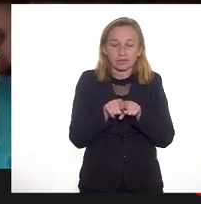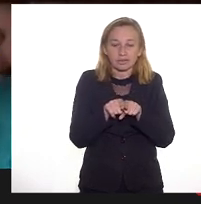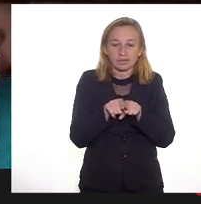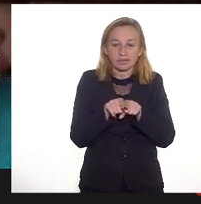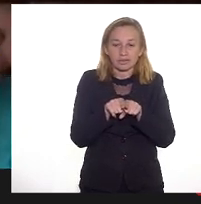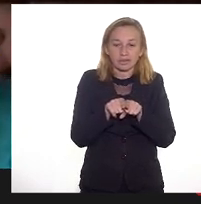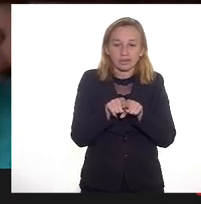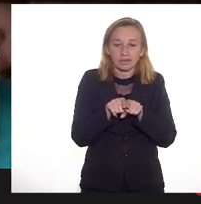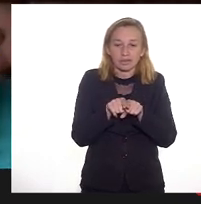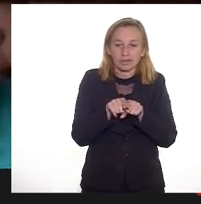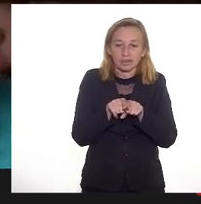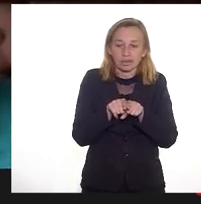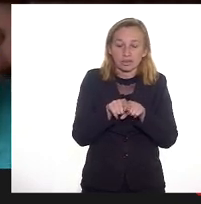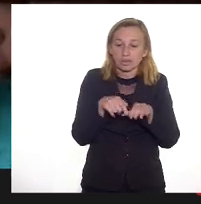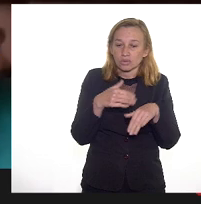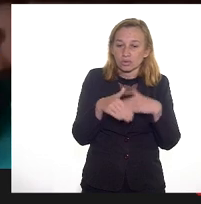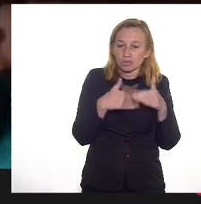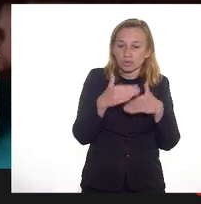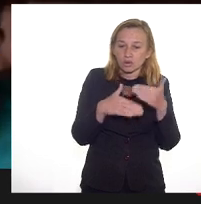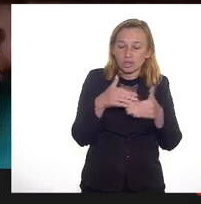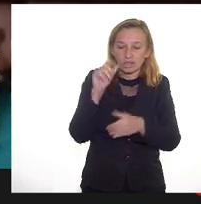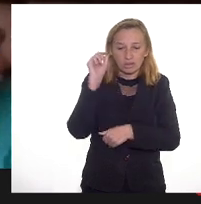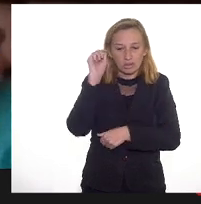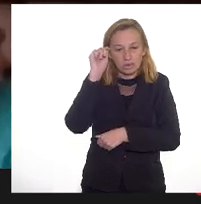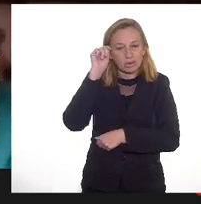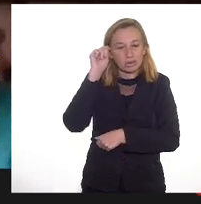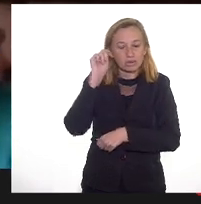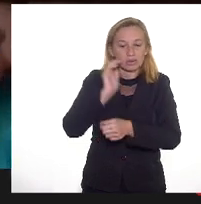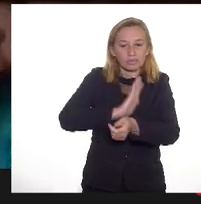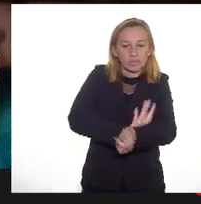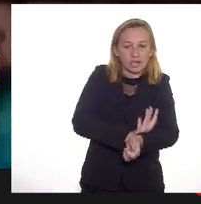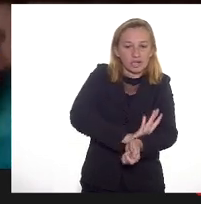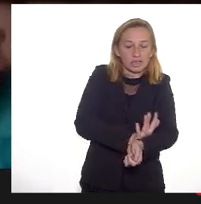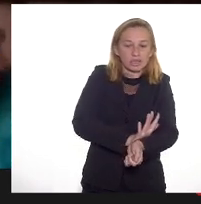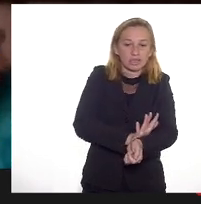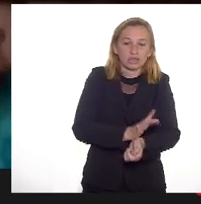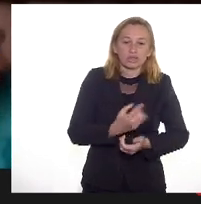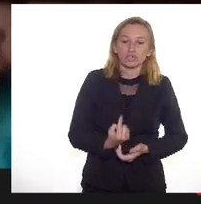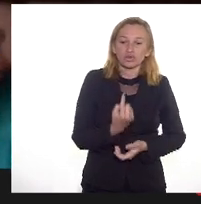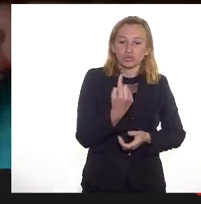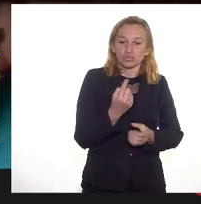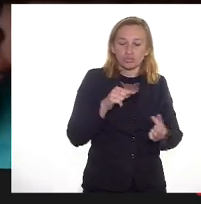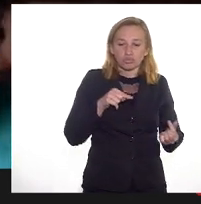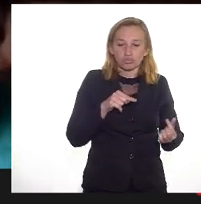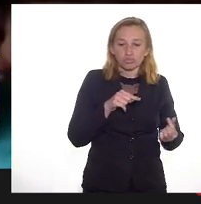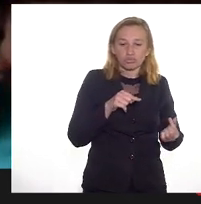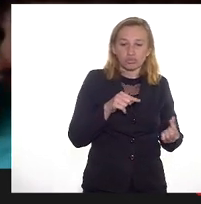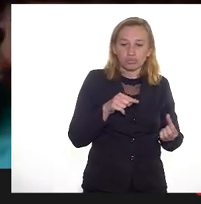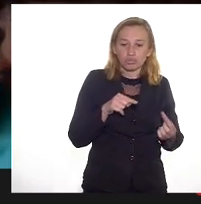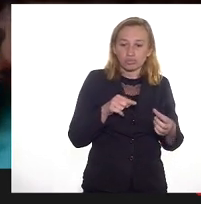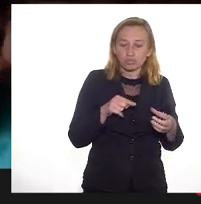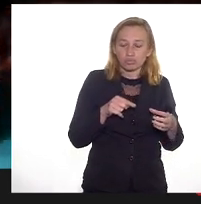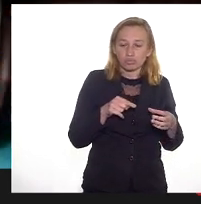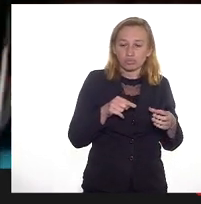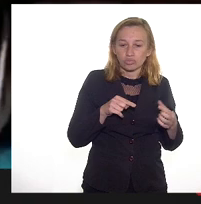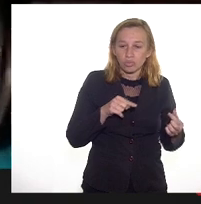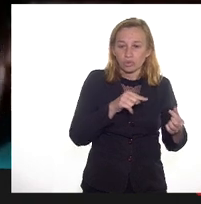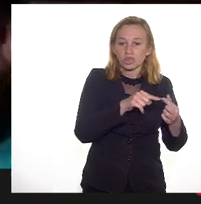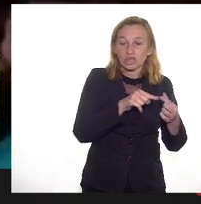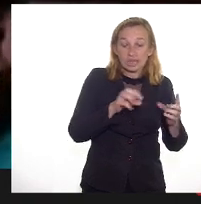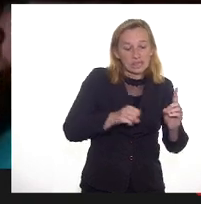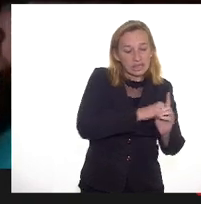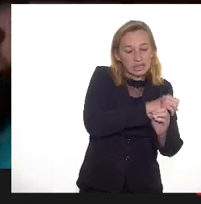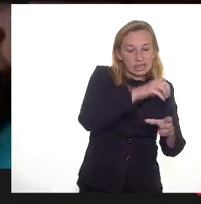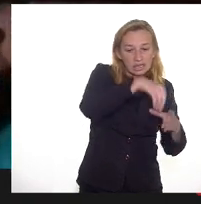a conformação dos processos racistas a partir de um elemento, né, que nas